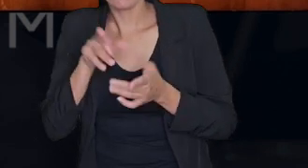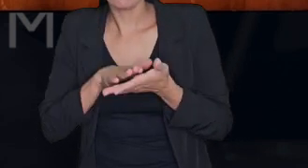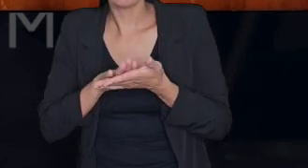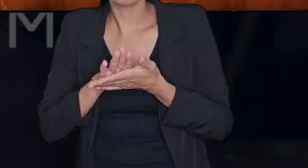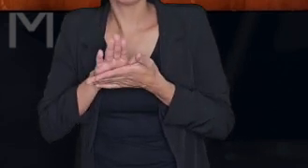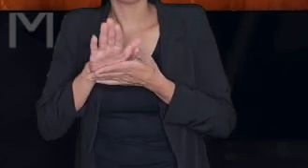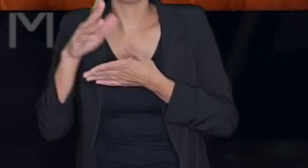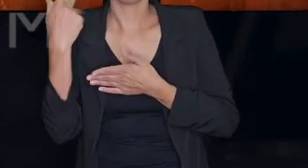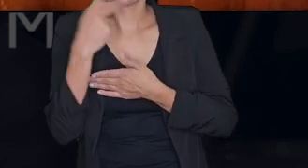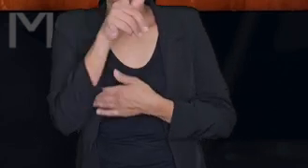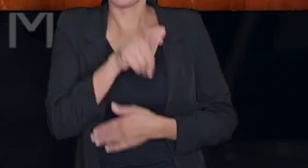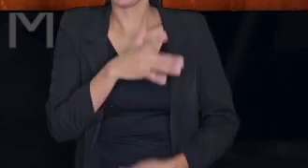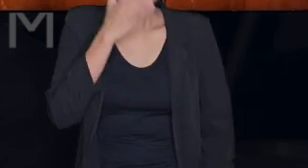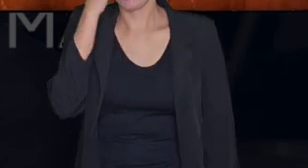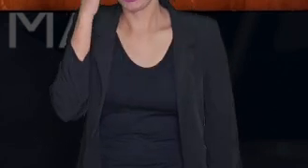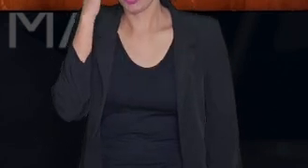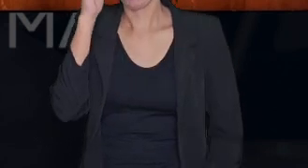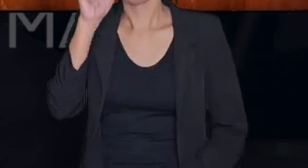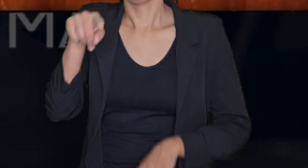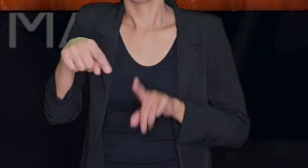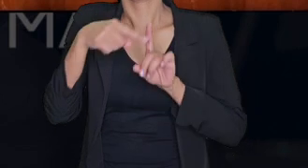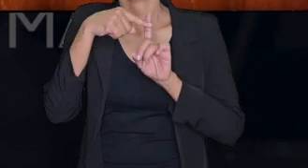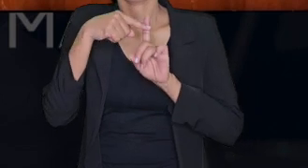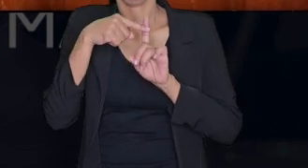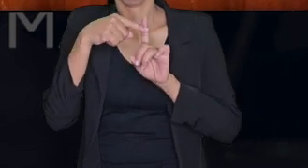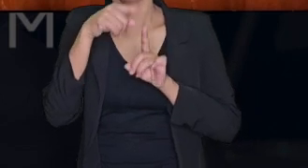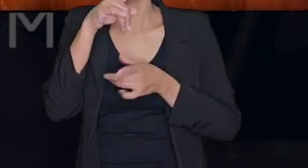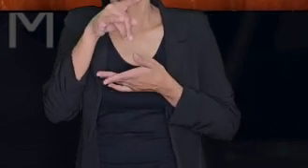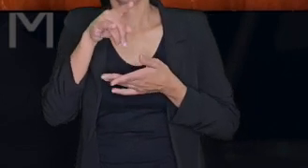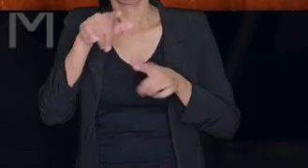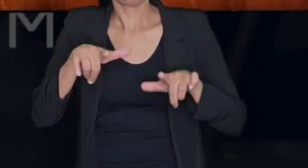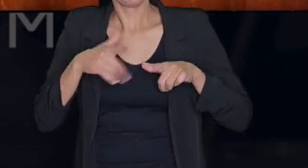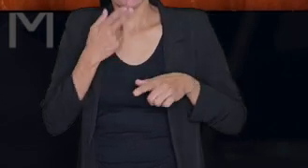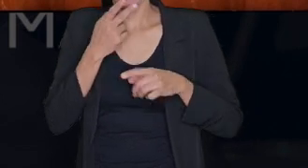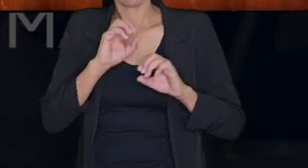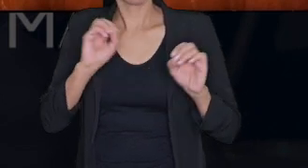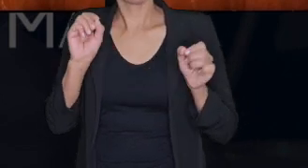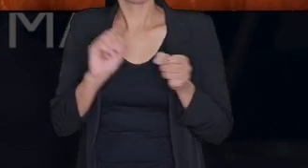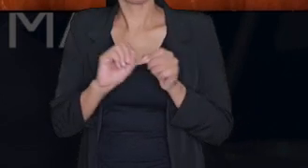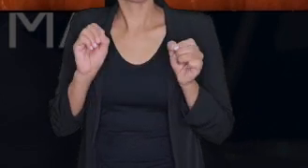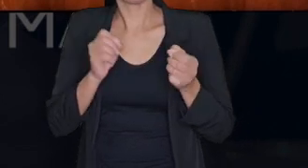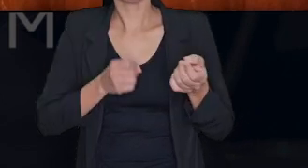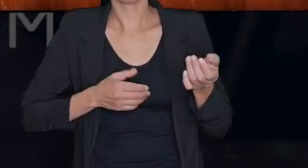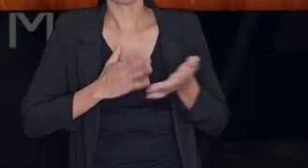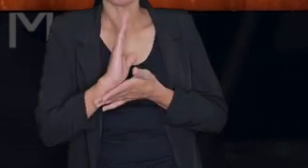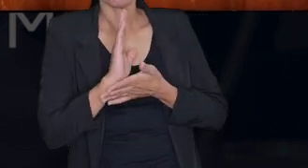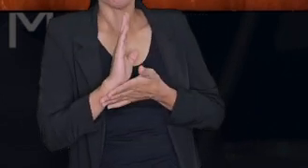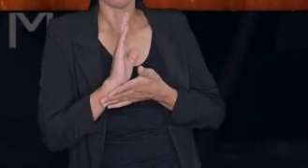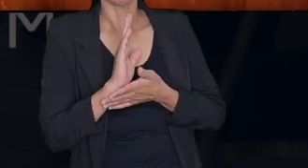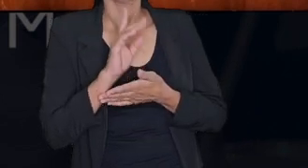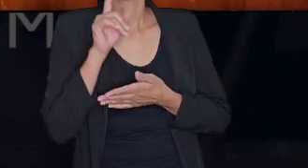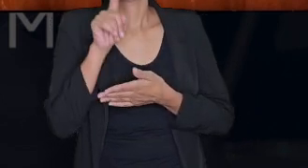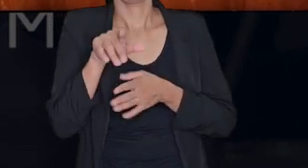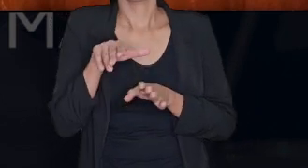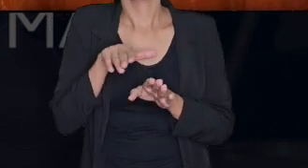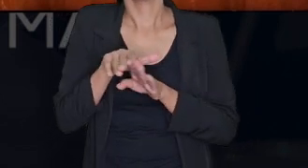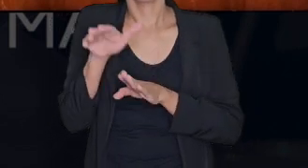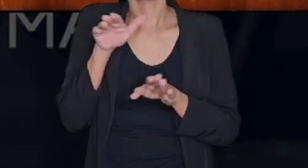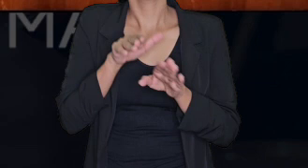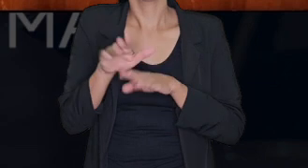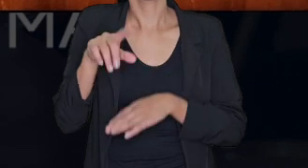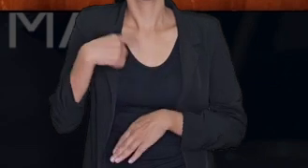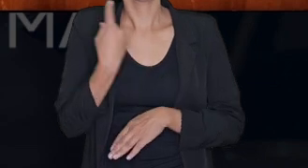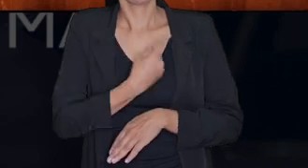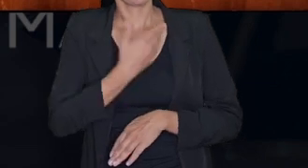certidão é positiva. Quer dizer, eu vi o extrato da situação fiscal desse cara, é positiva, e mesmo assim eu não reajo. Eu